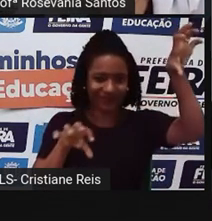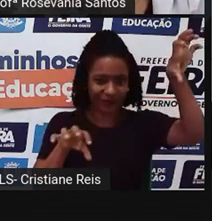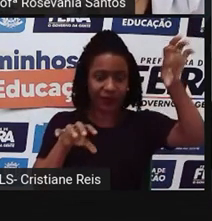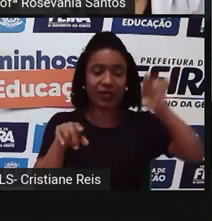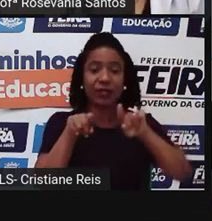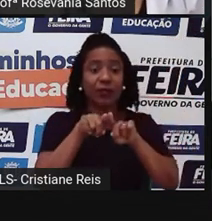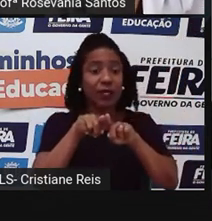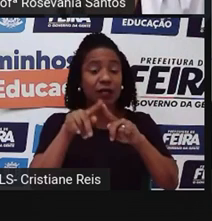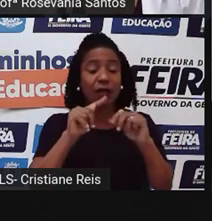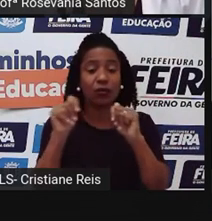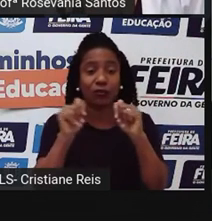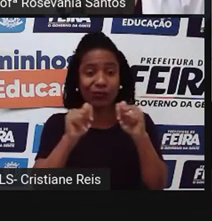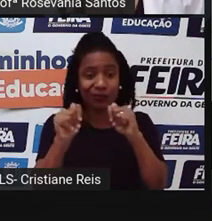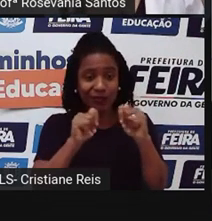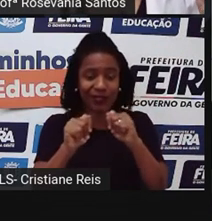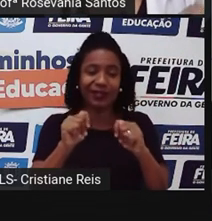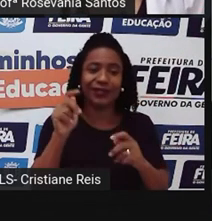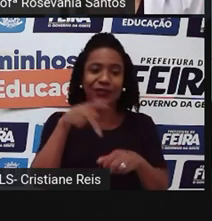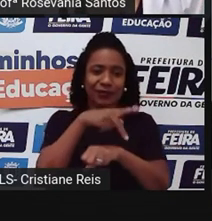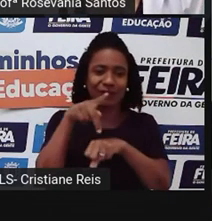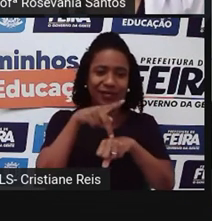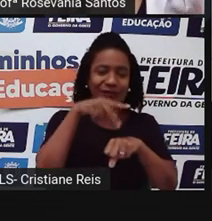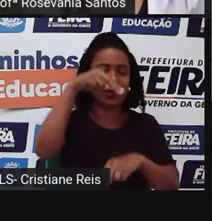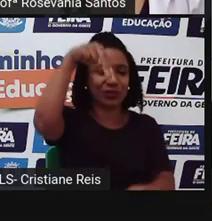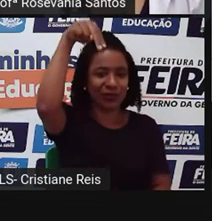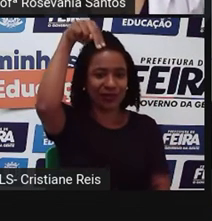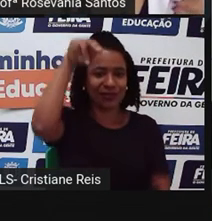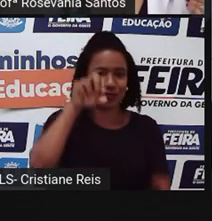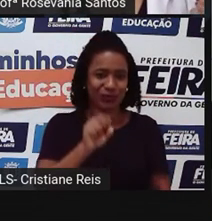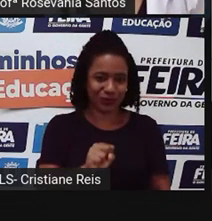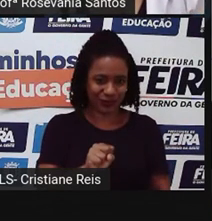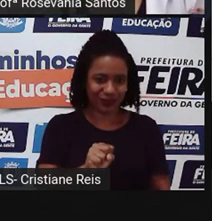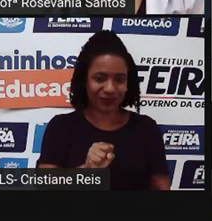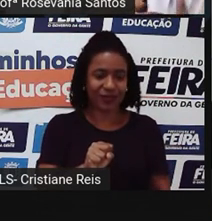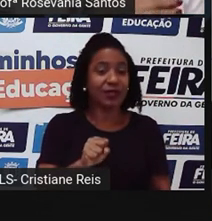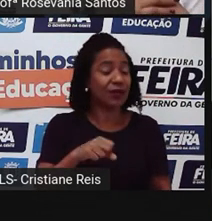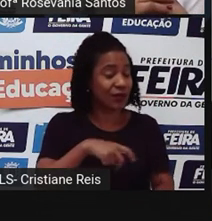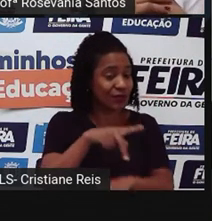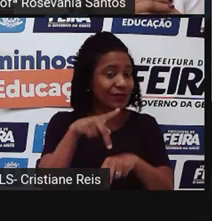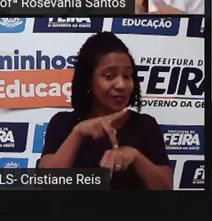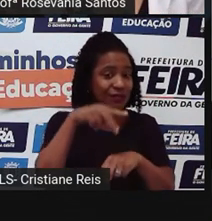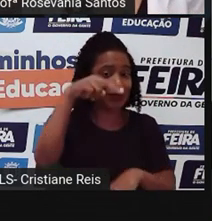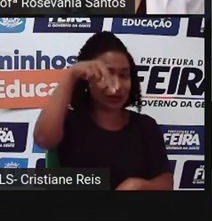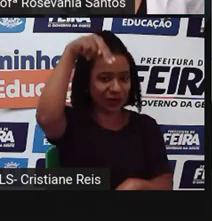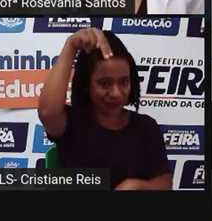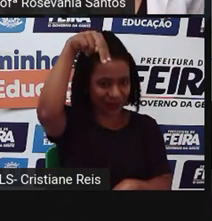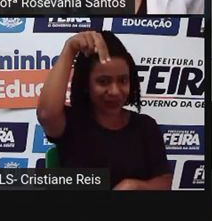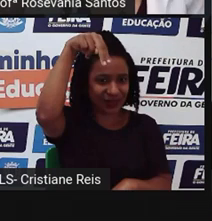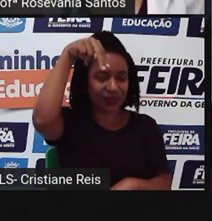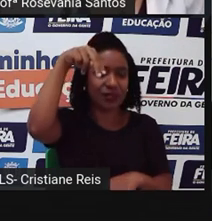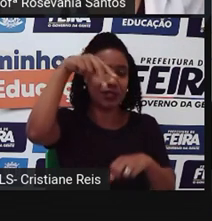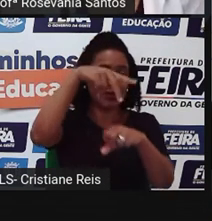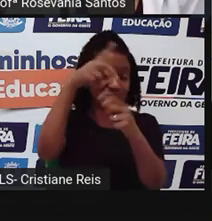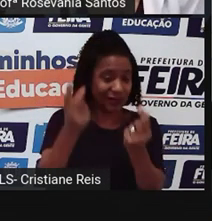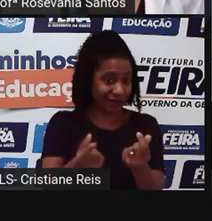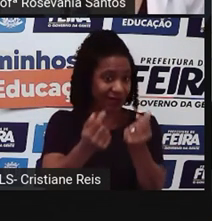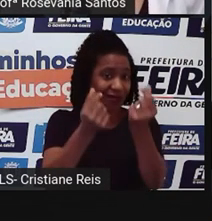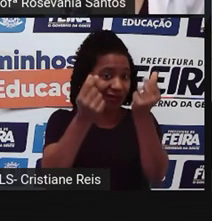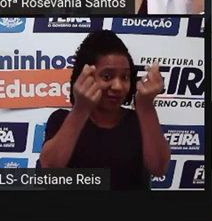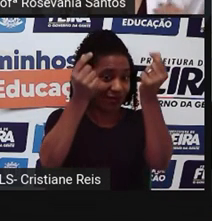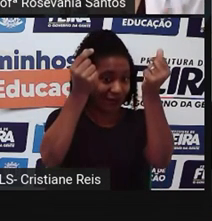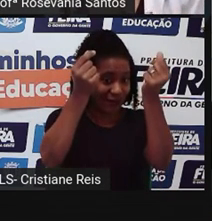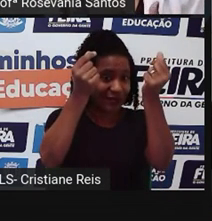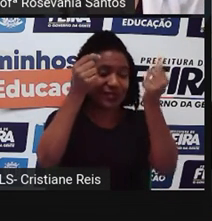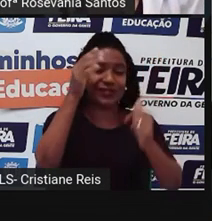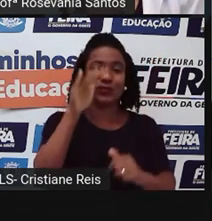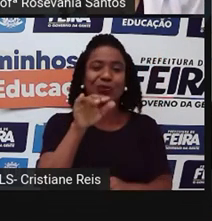vai ter os países do Norte, os países do Sul, onde nos países do Norte você vai ter todas as nações ricas, né? E